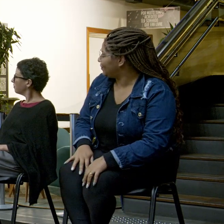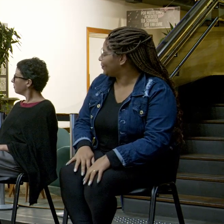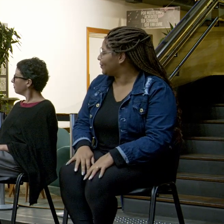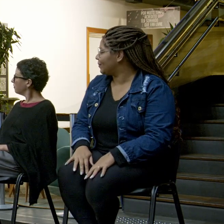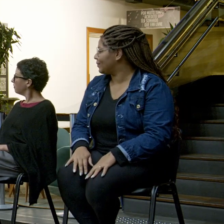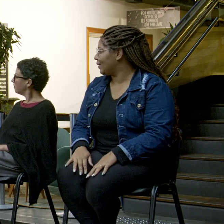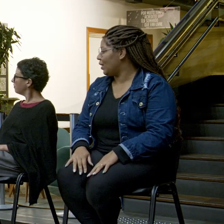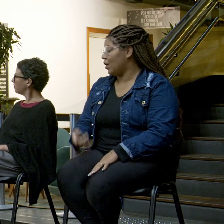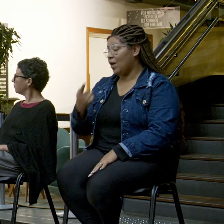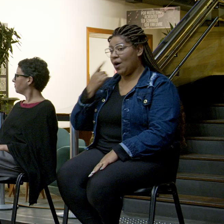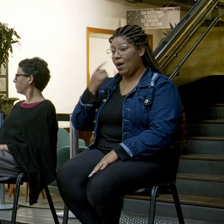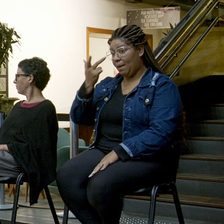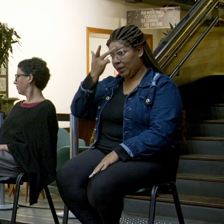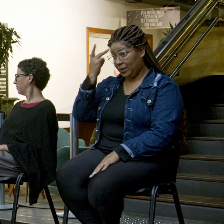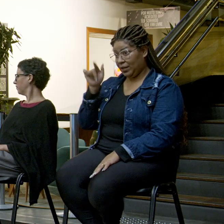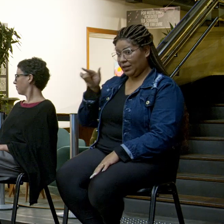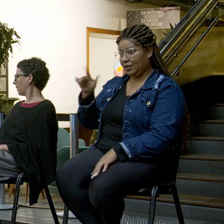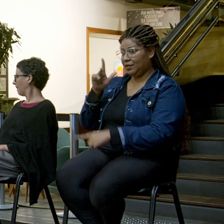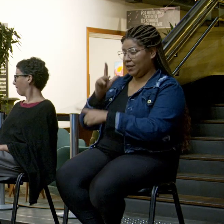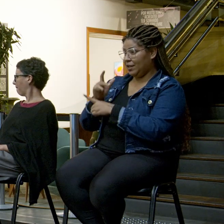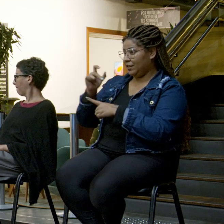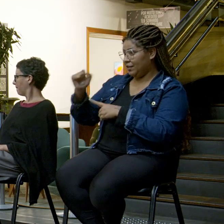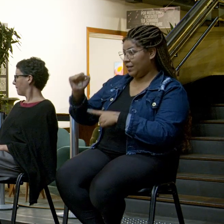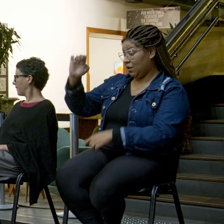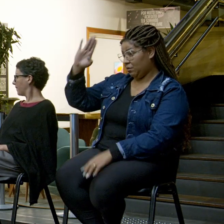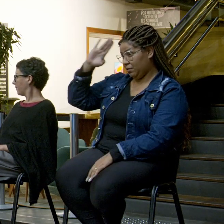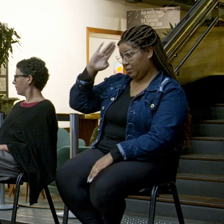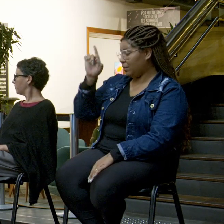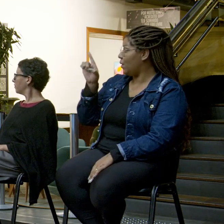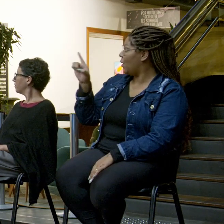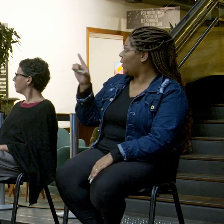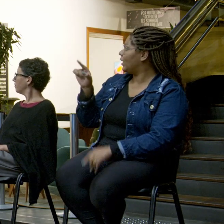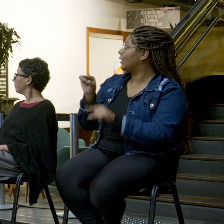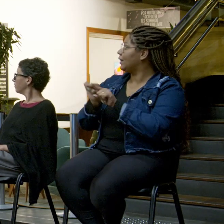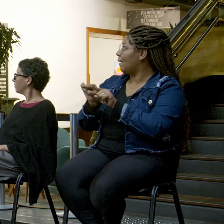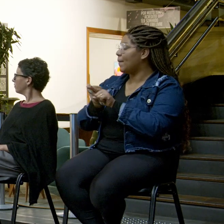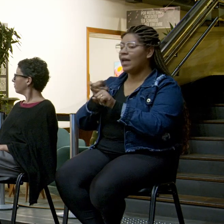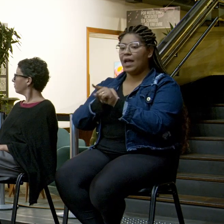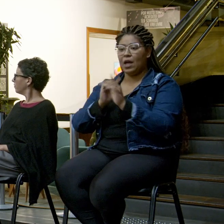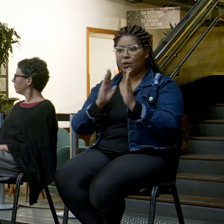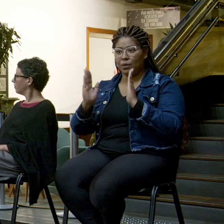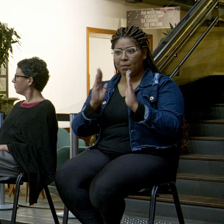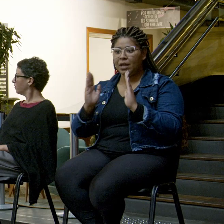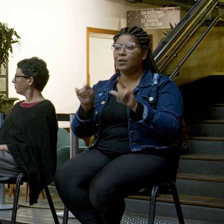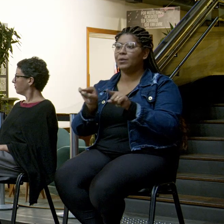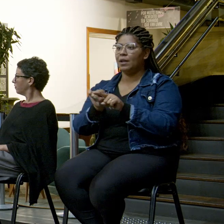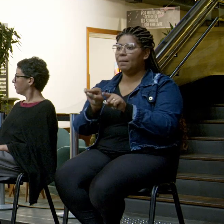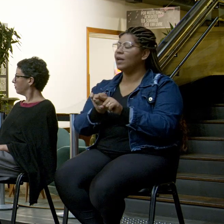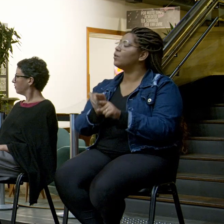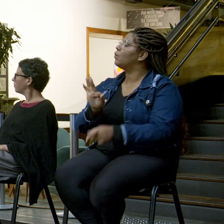Bom, o herói, eu acho que também parte desse trabalho, ele é da mesma época do Glu Glu Glu, né?